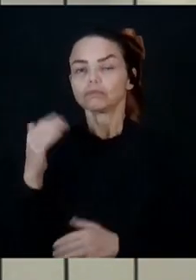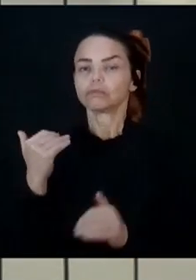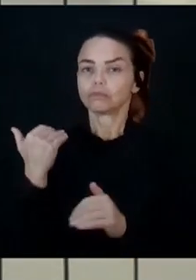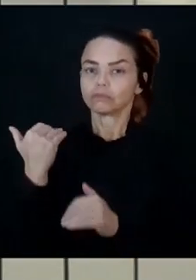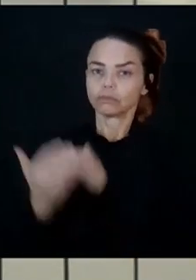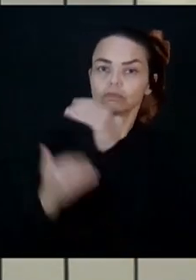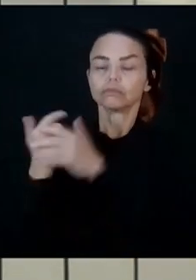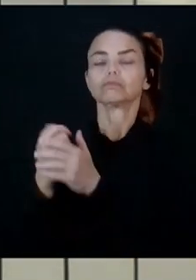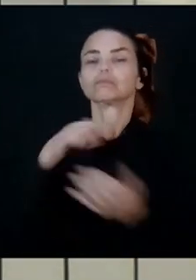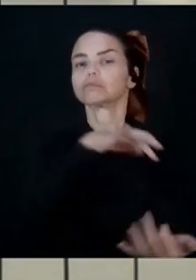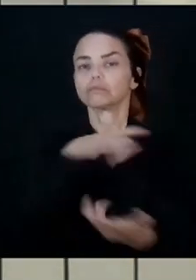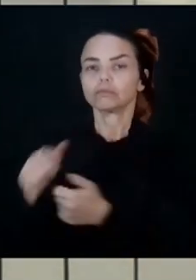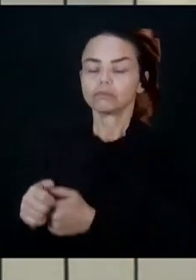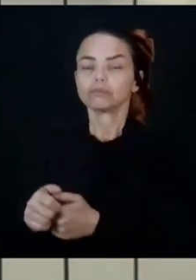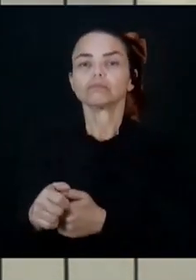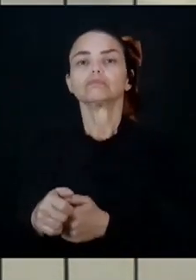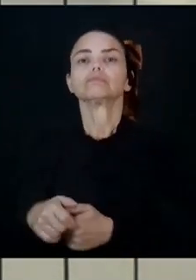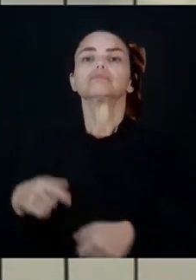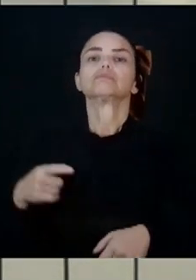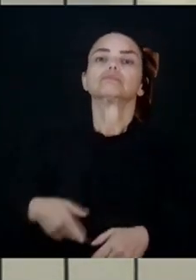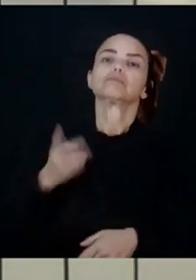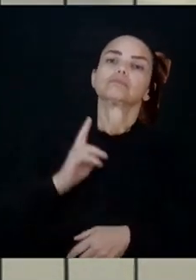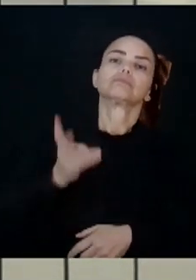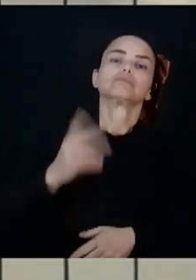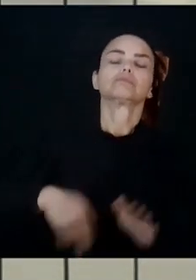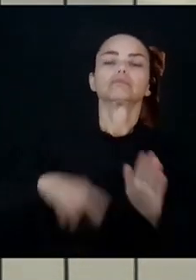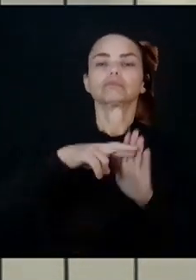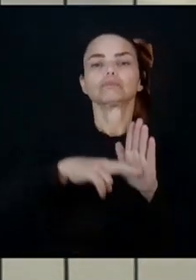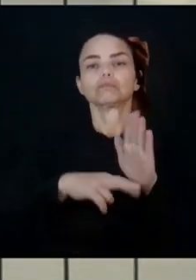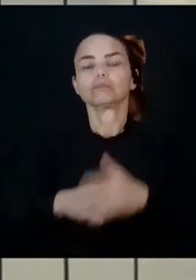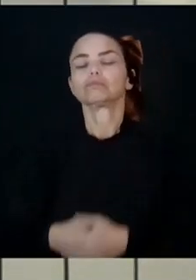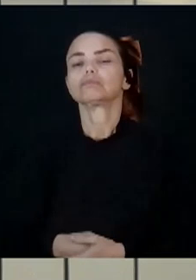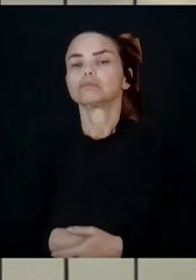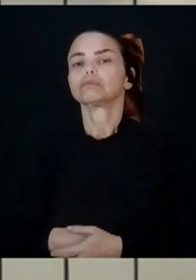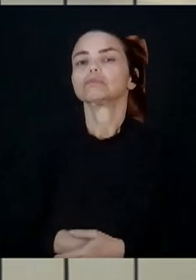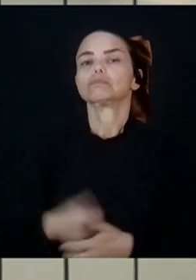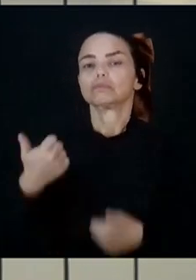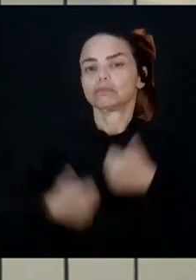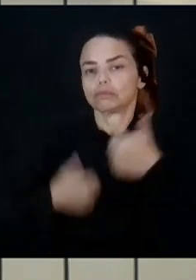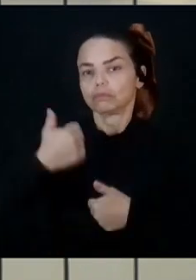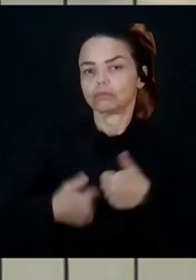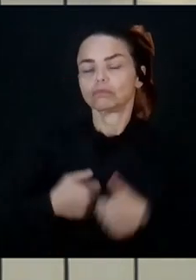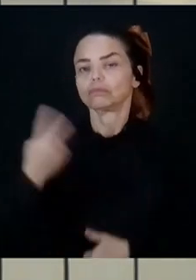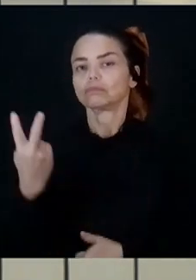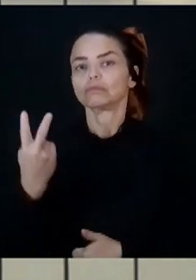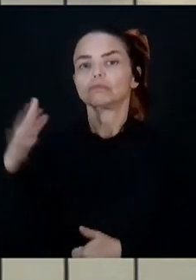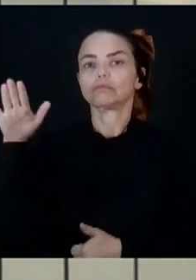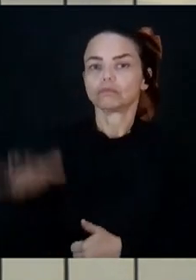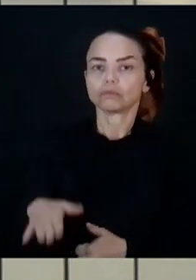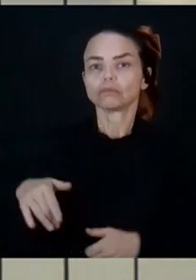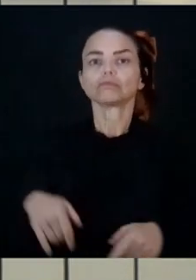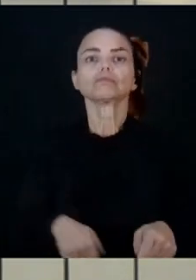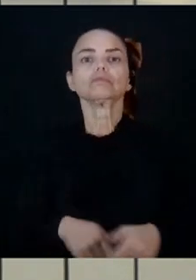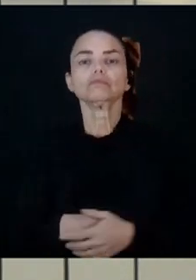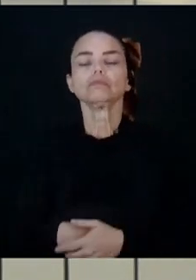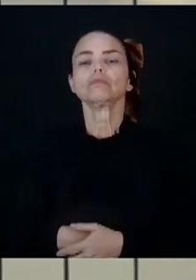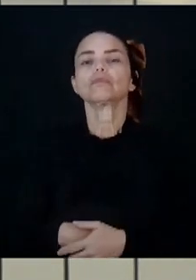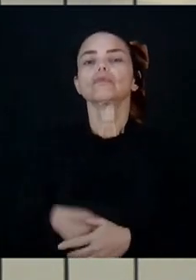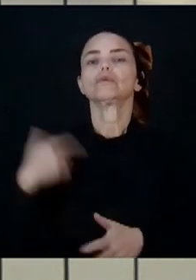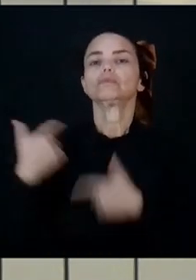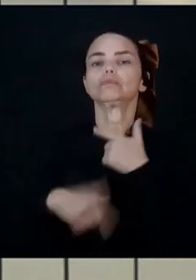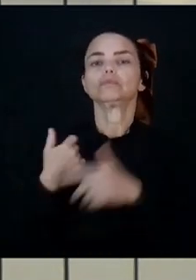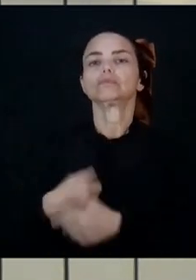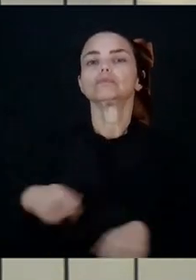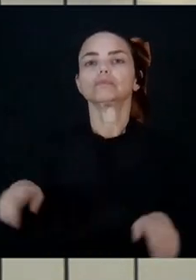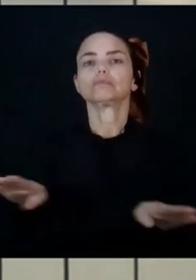Mundial, expediente vai seguir esta programação, hein? Jogos às 2 horas da tarde, expediente até às 11 horas